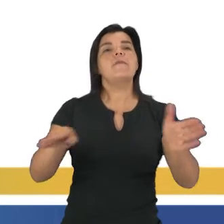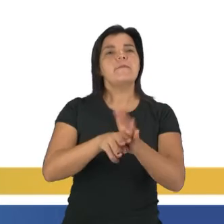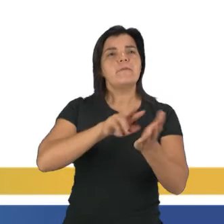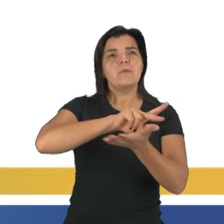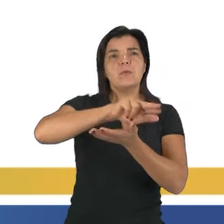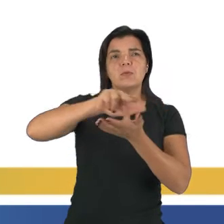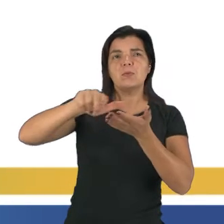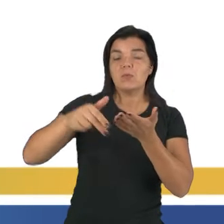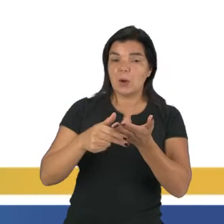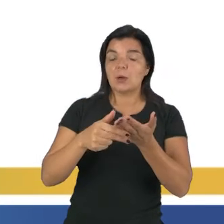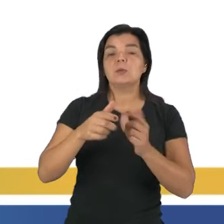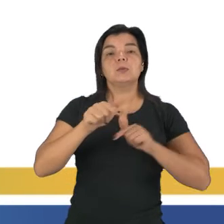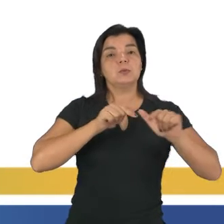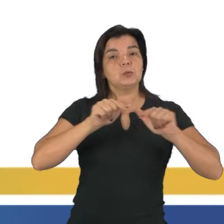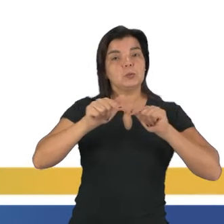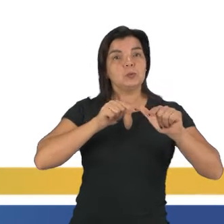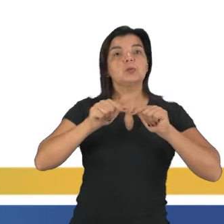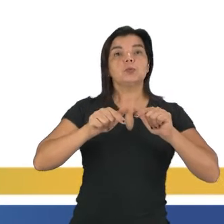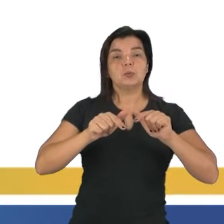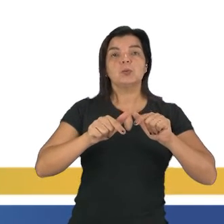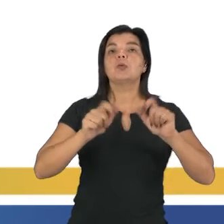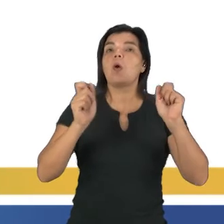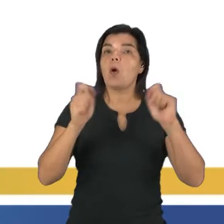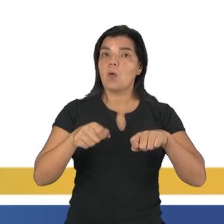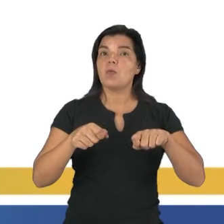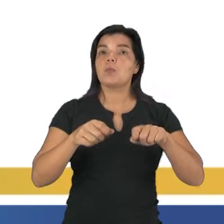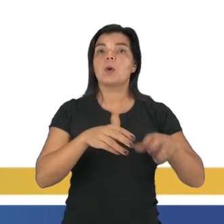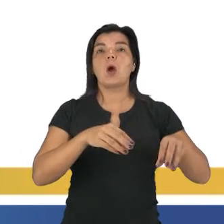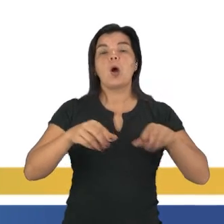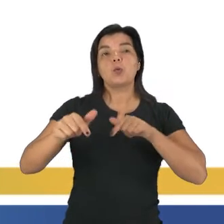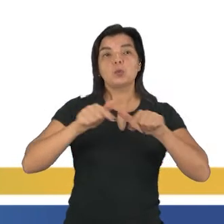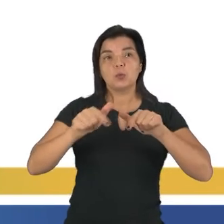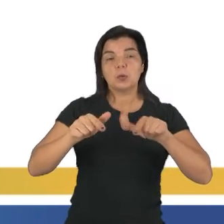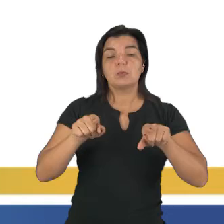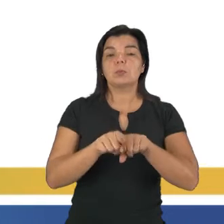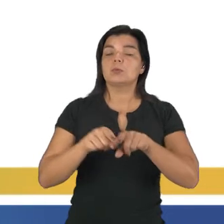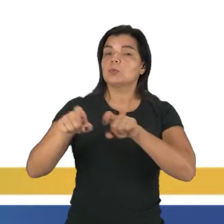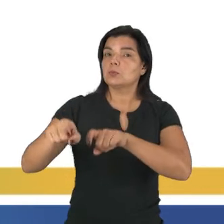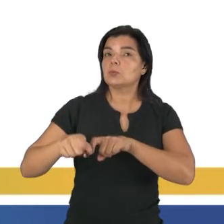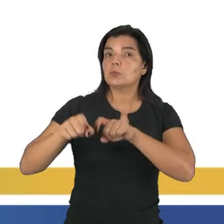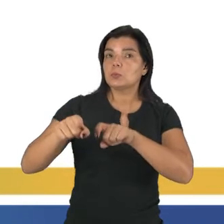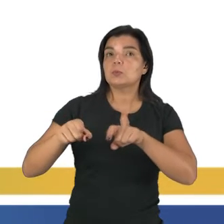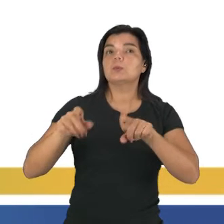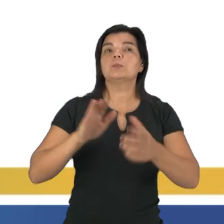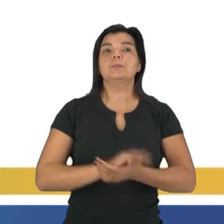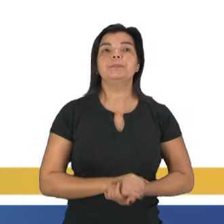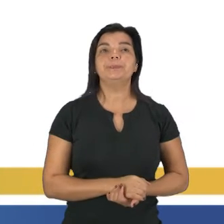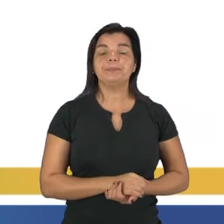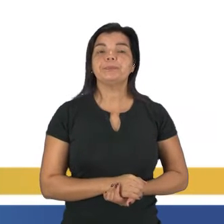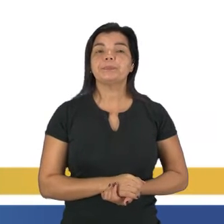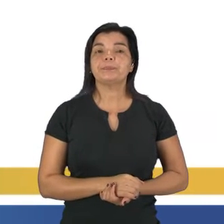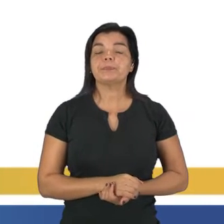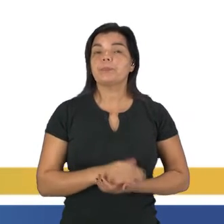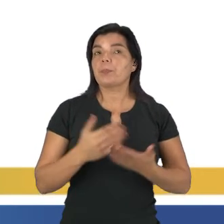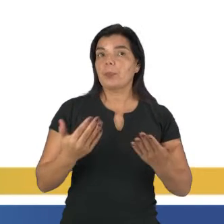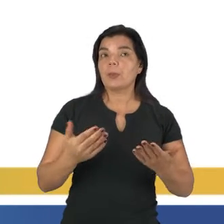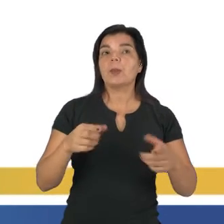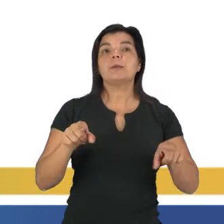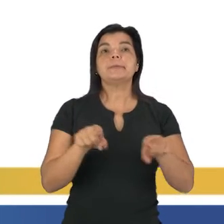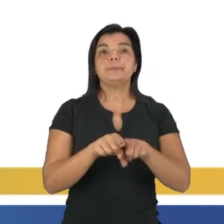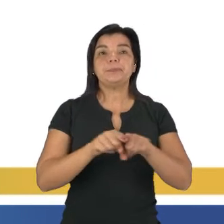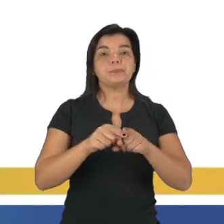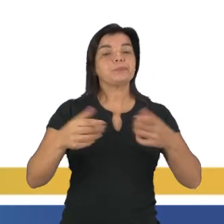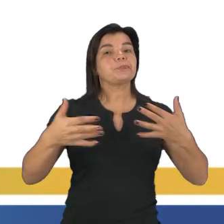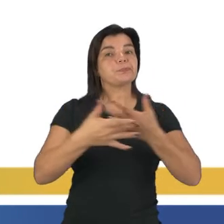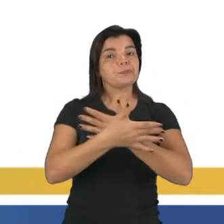vários componentes e trabalhadores dispostos a ocupar postos de trabalhos tanto no